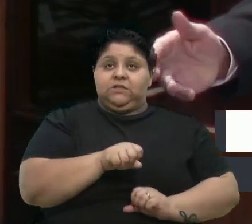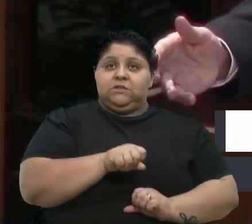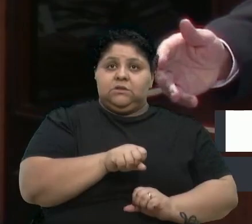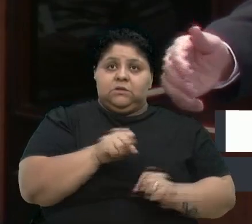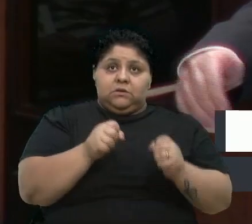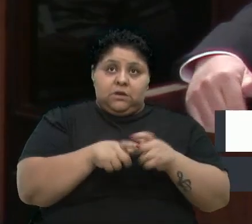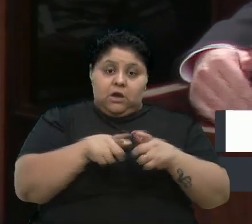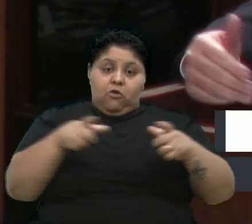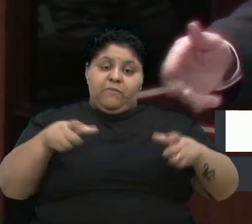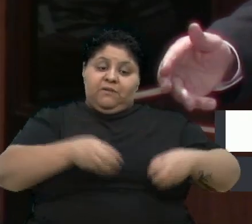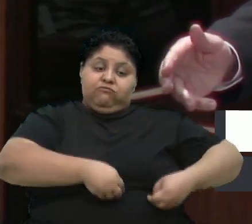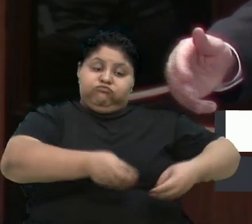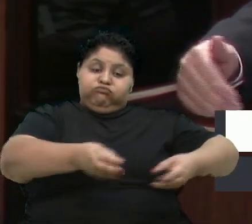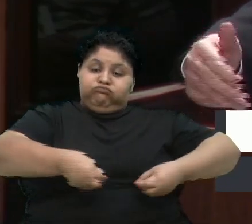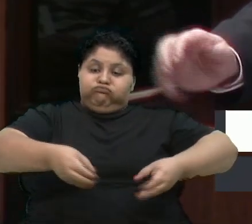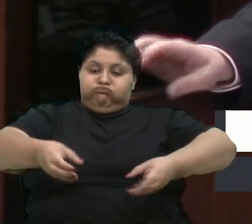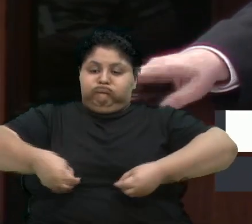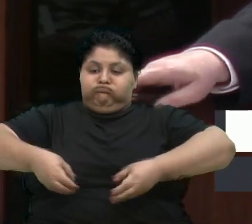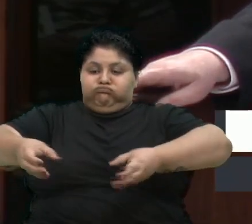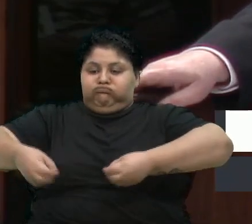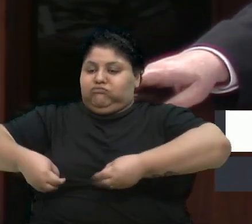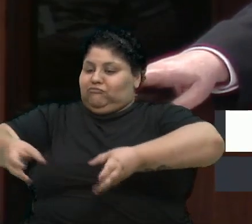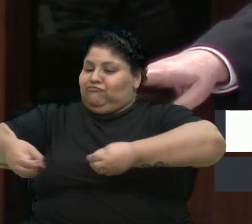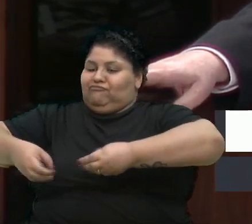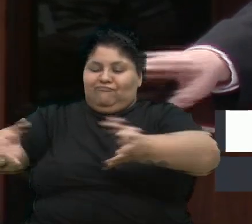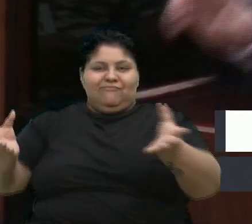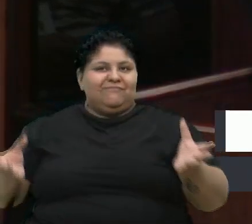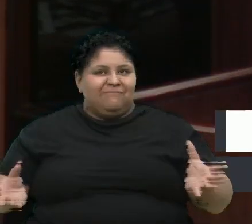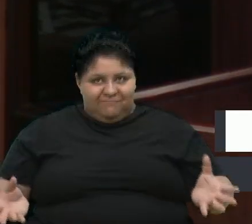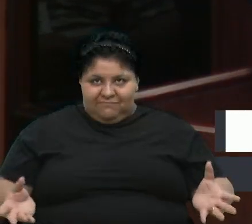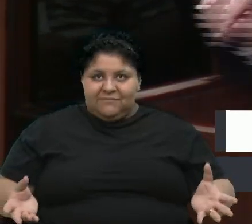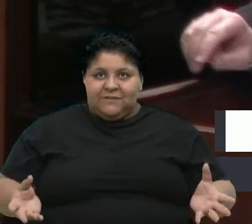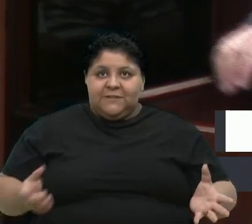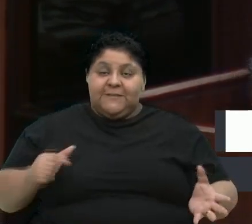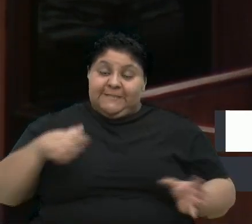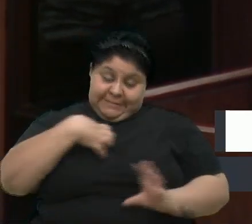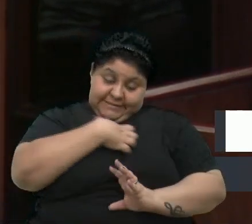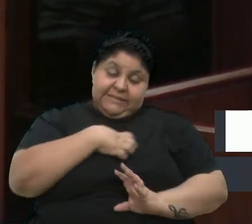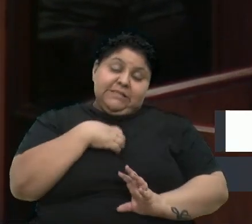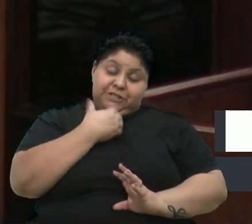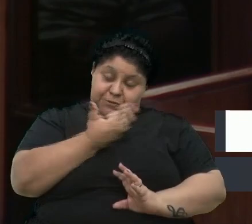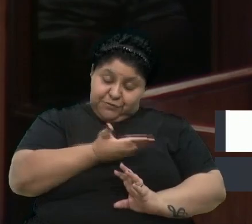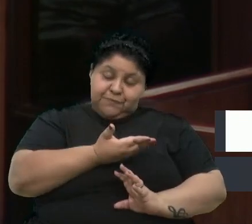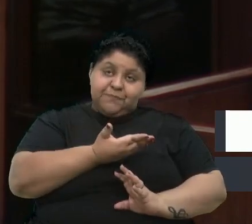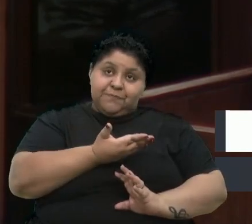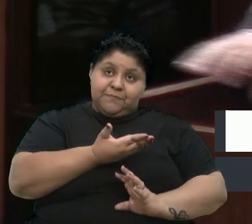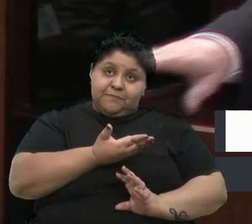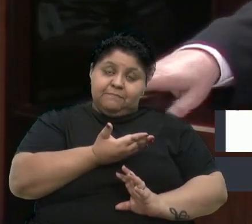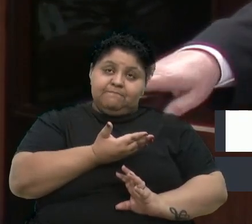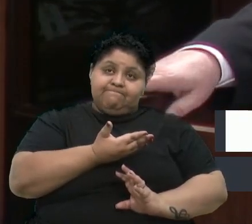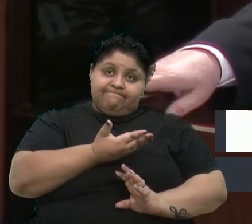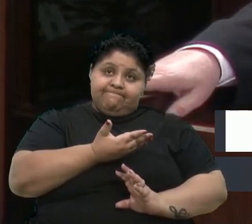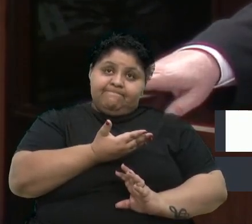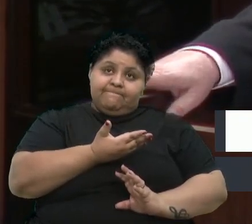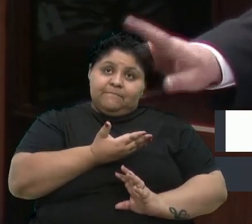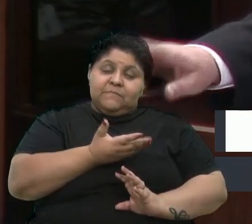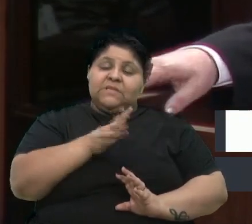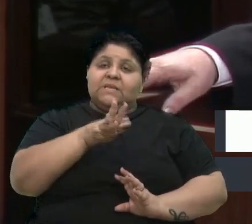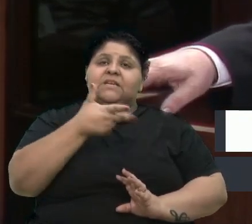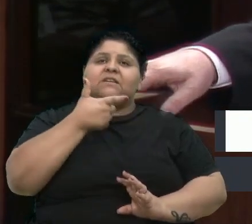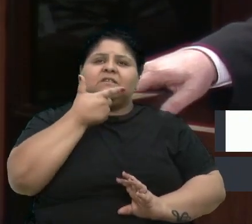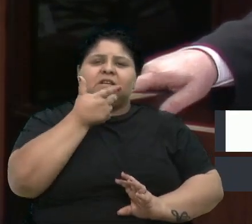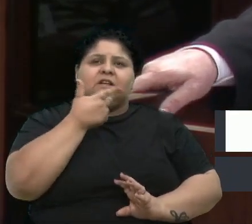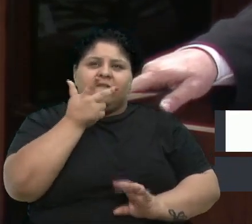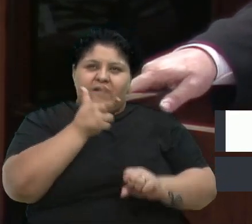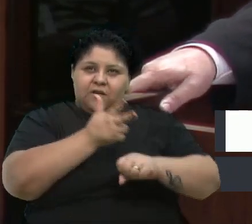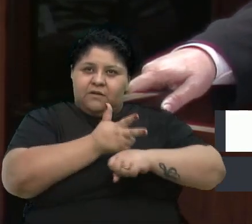aumentar despesas e aumentar despesas. Nesse sentido aí, ocorre que ele falou nesse